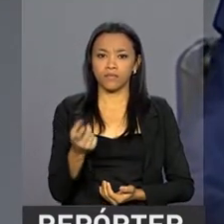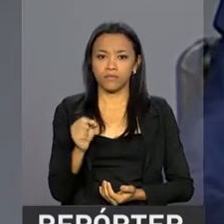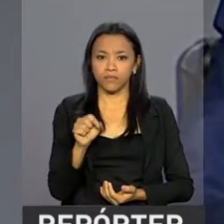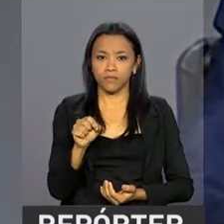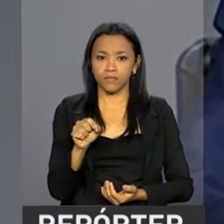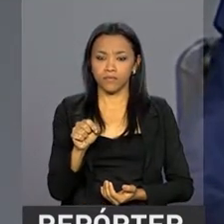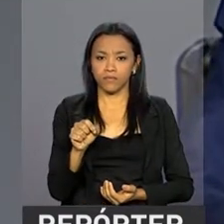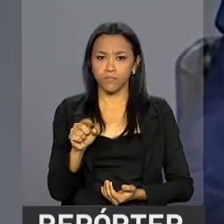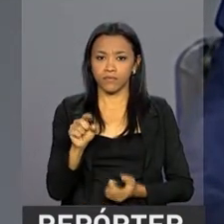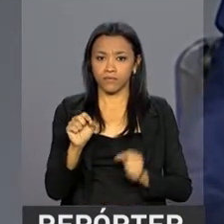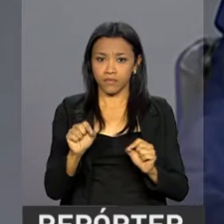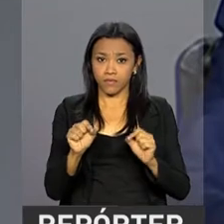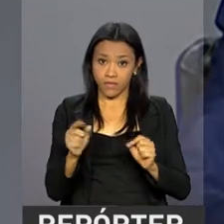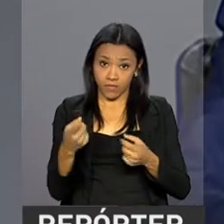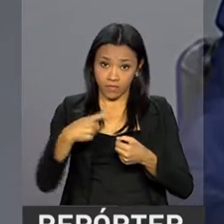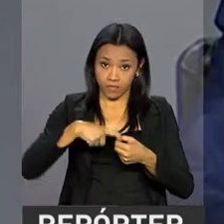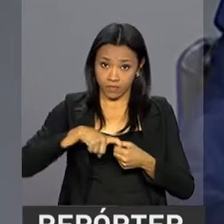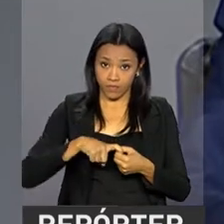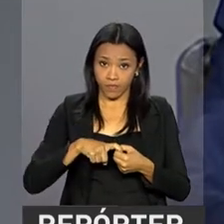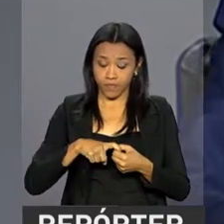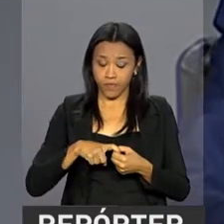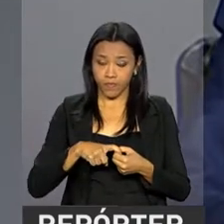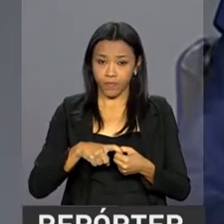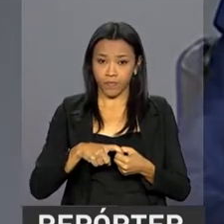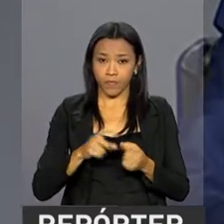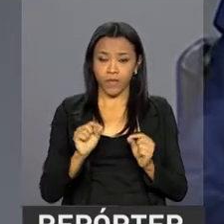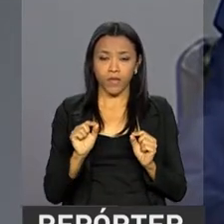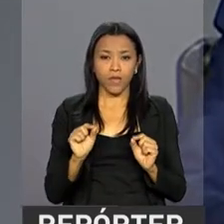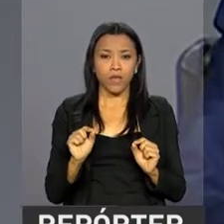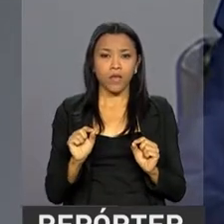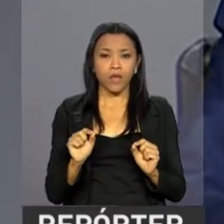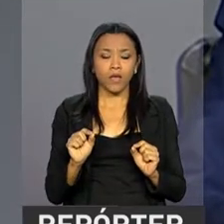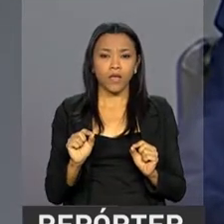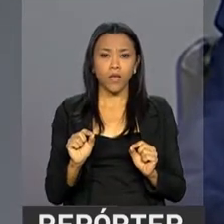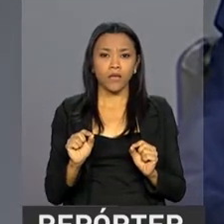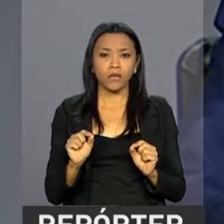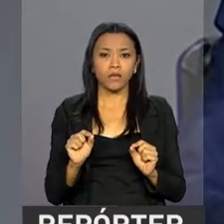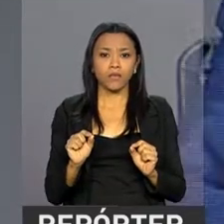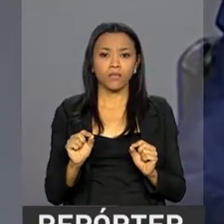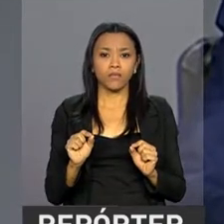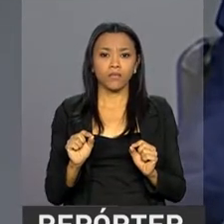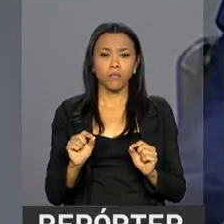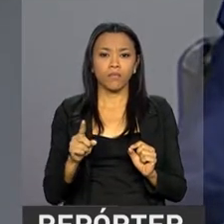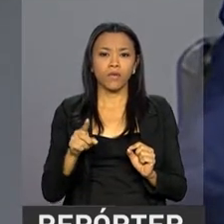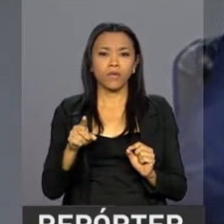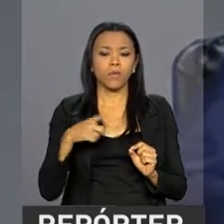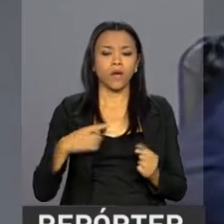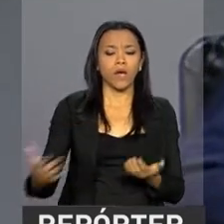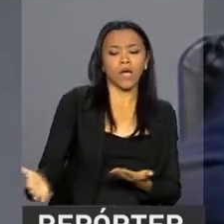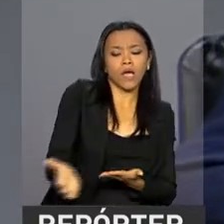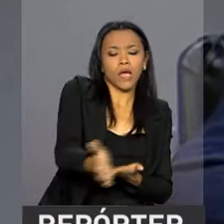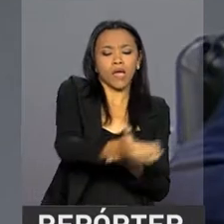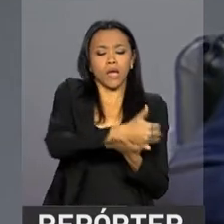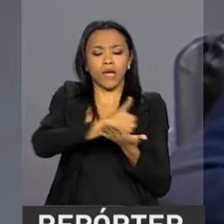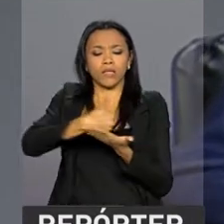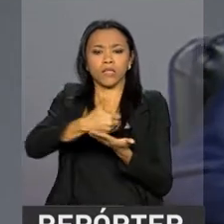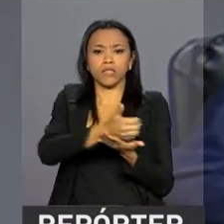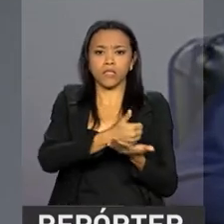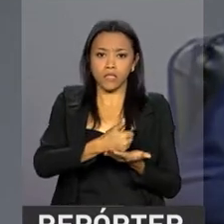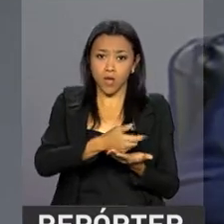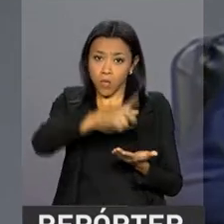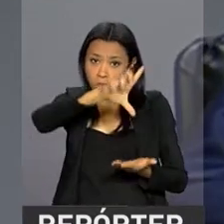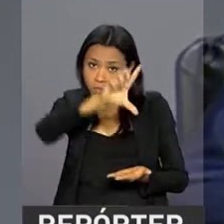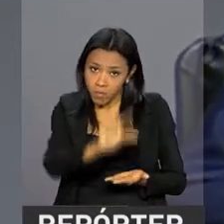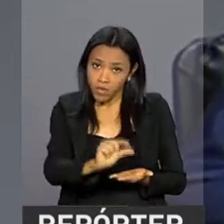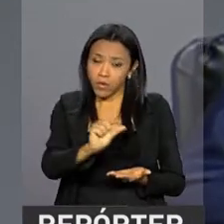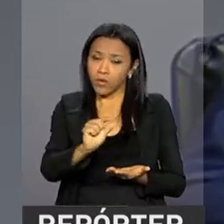então, esperando, em 2017, uma arrecadação menor do que esperávamos um